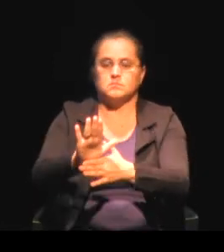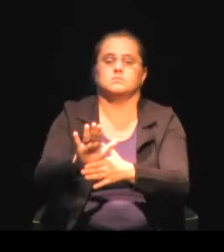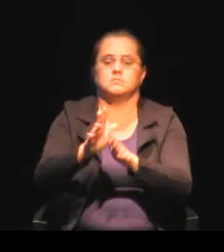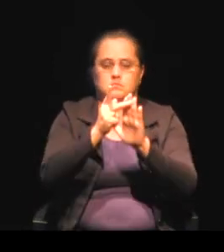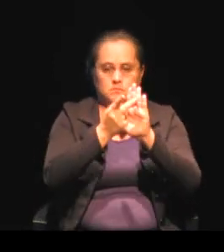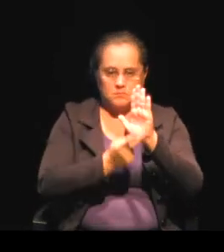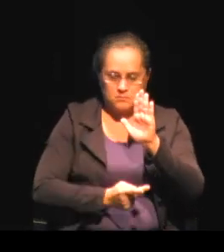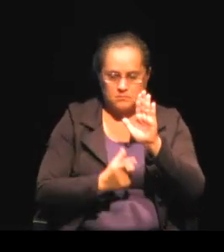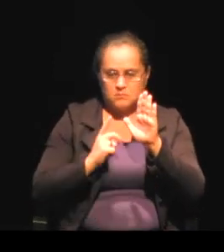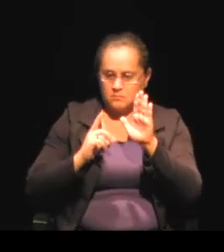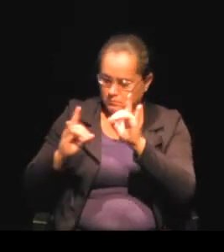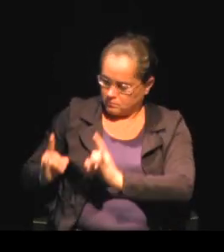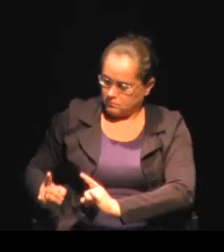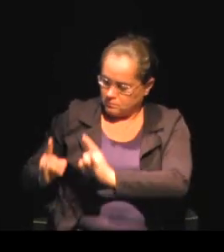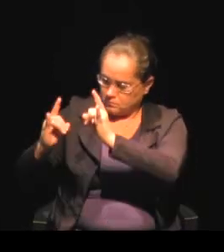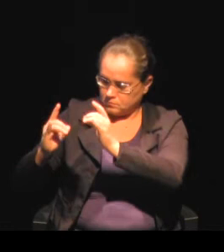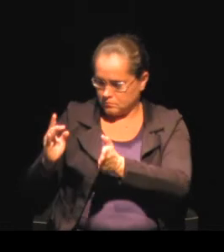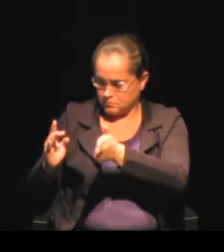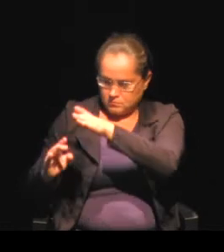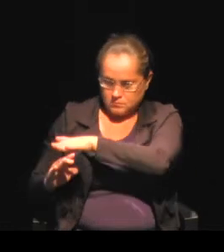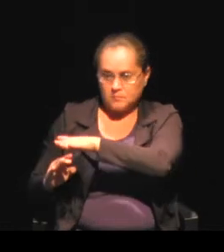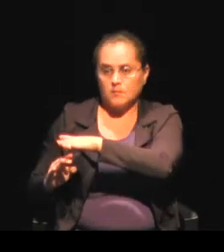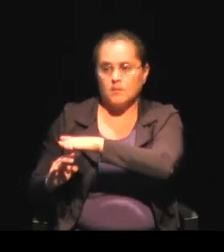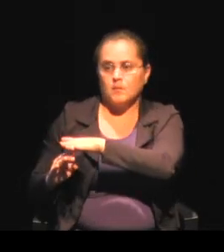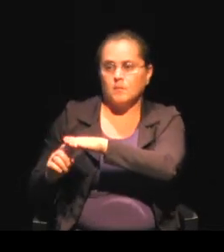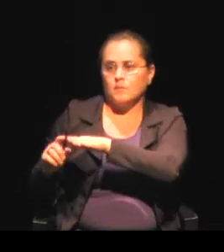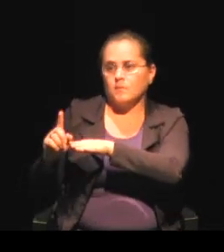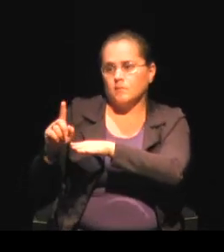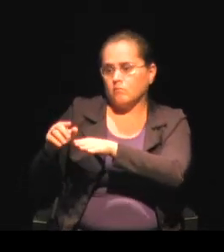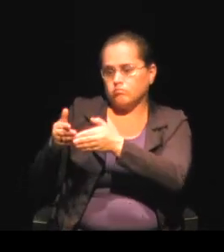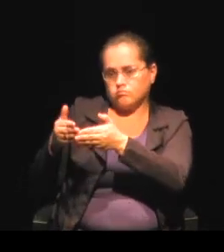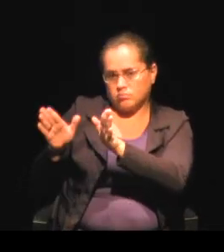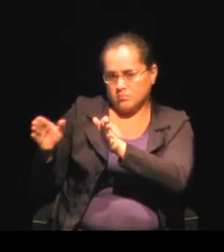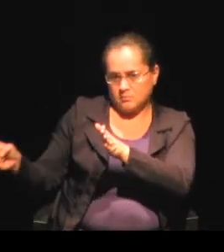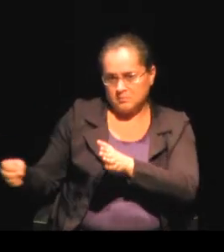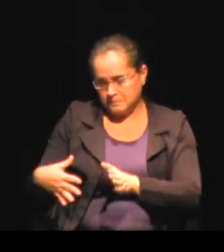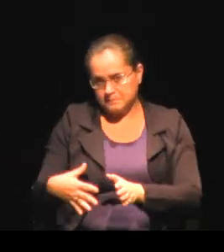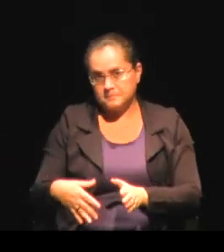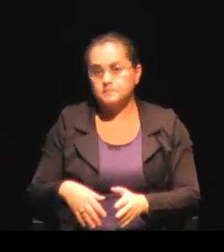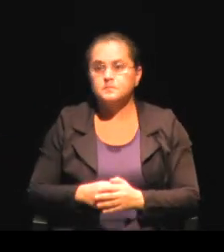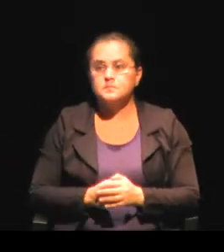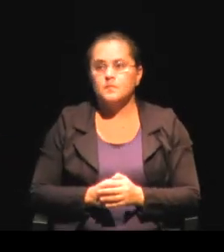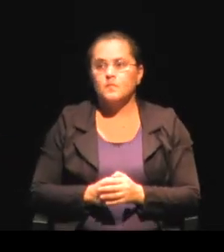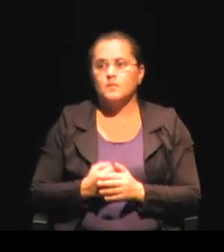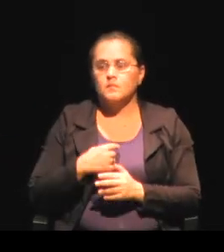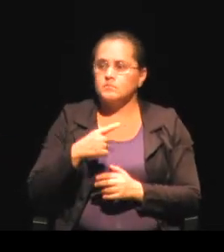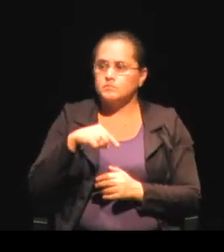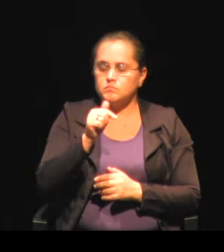na apresentação inicial do projeto, havia um edifício bem aqui nessa região, que